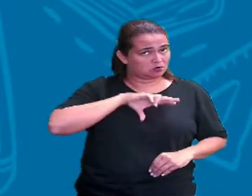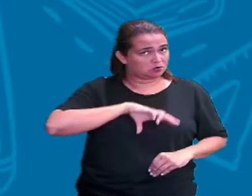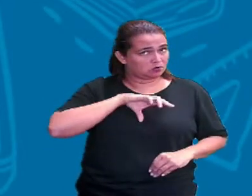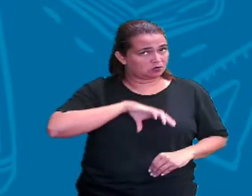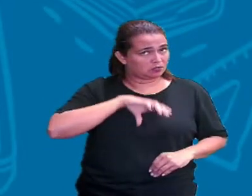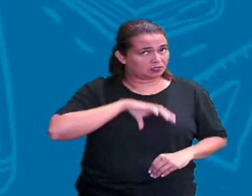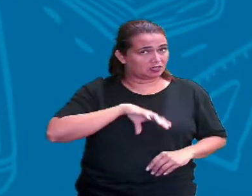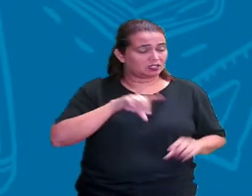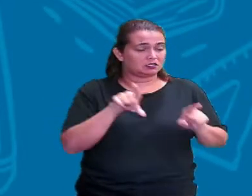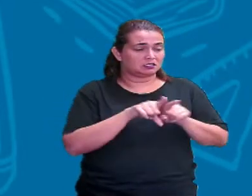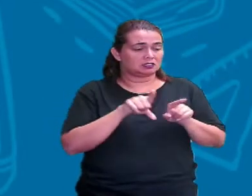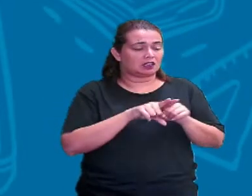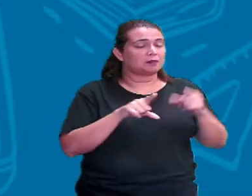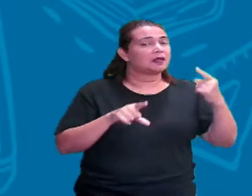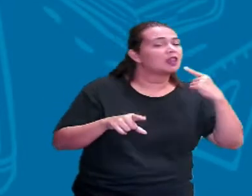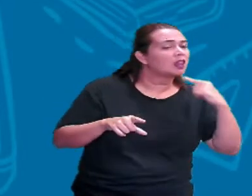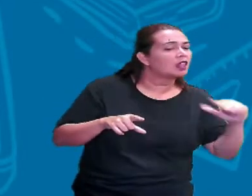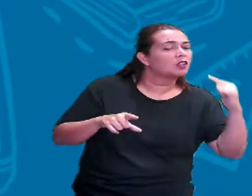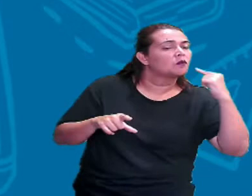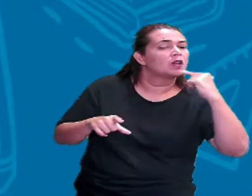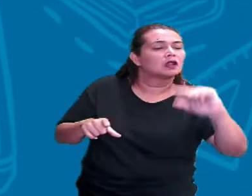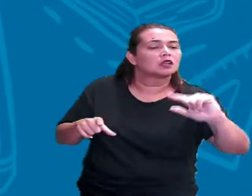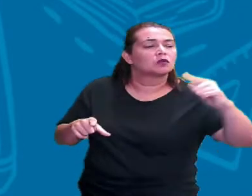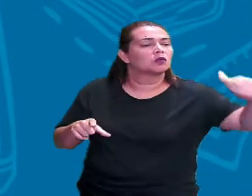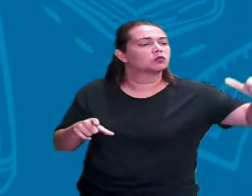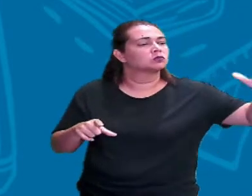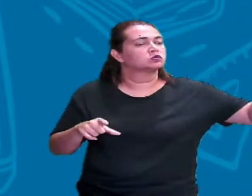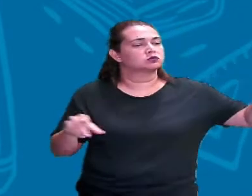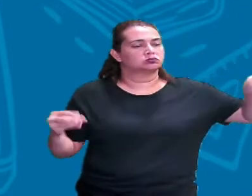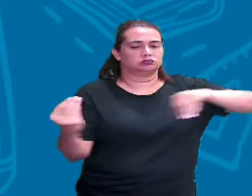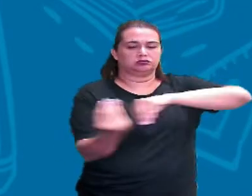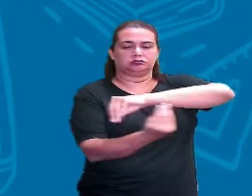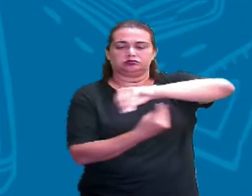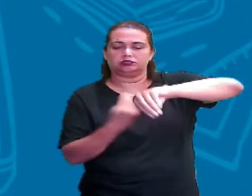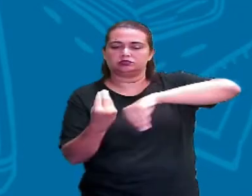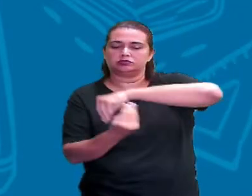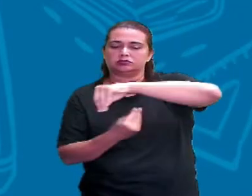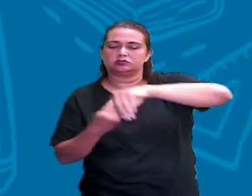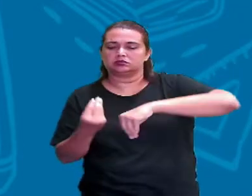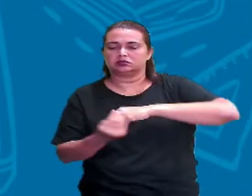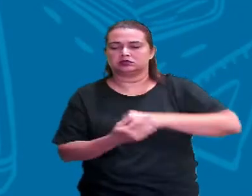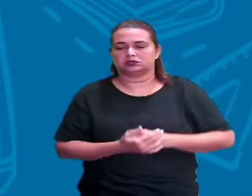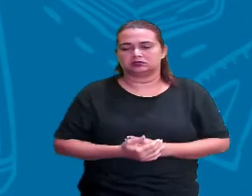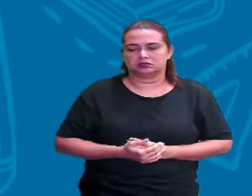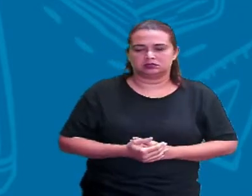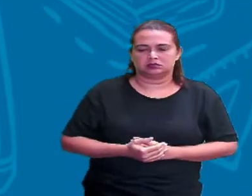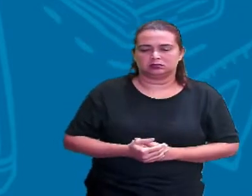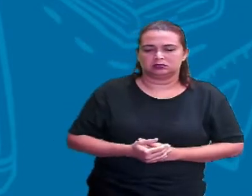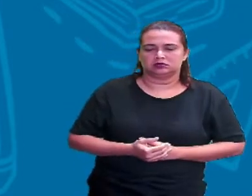da colonização. Okay? E então, olha só,